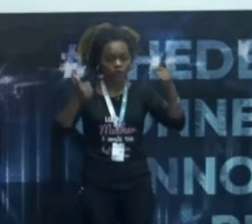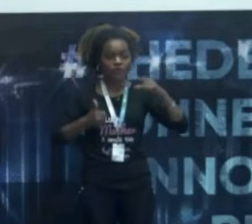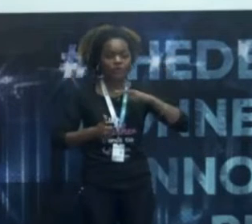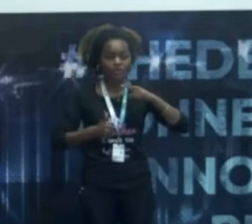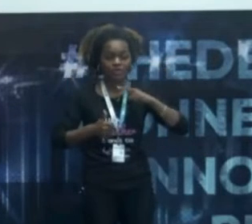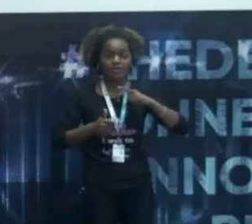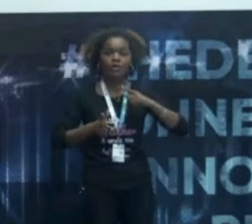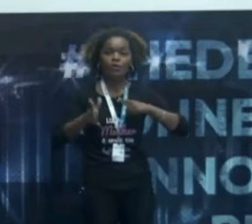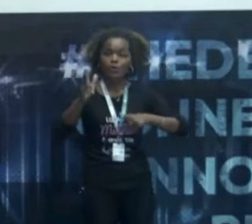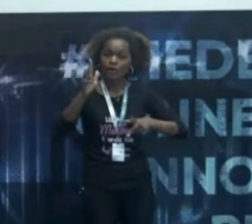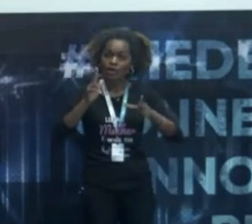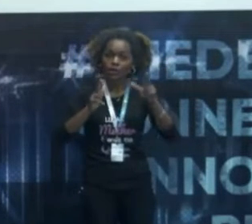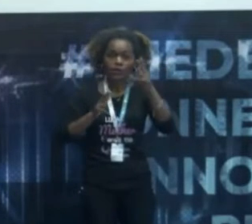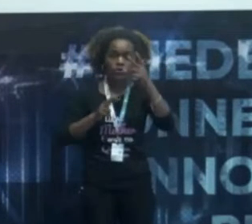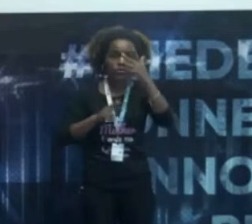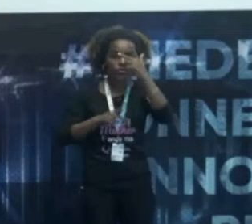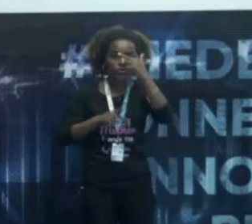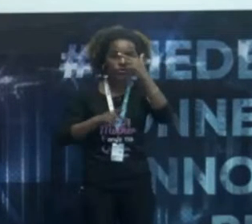parcela de pessoas com deficiência que